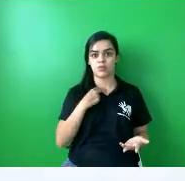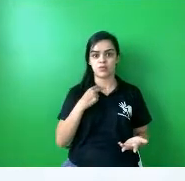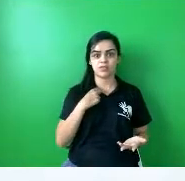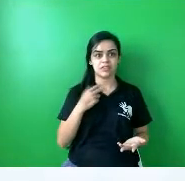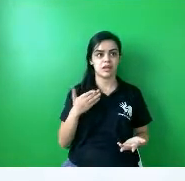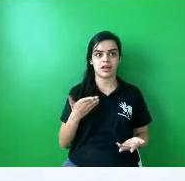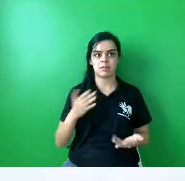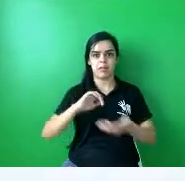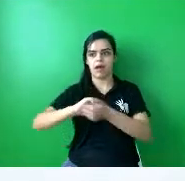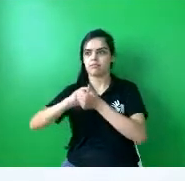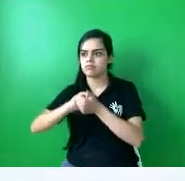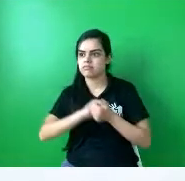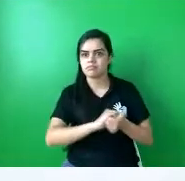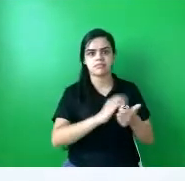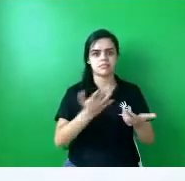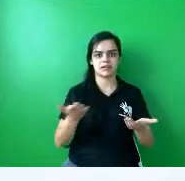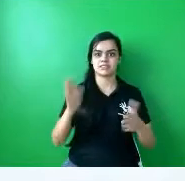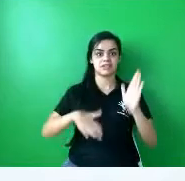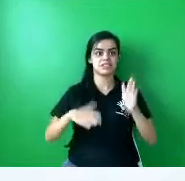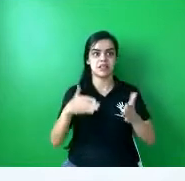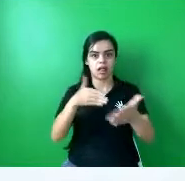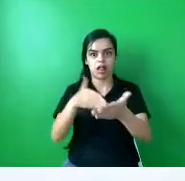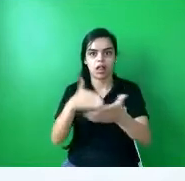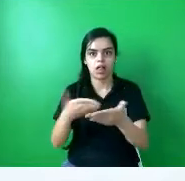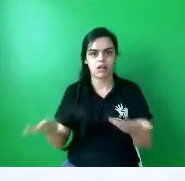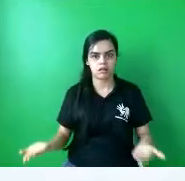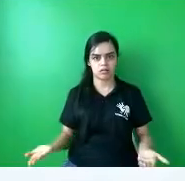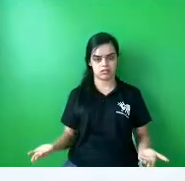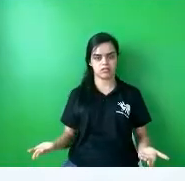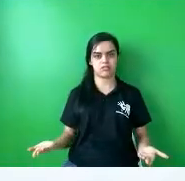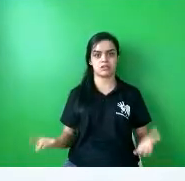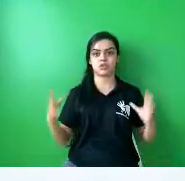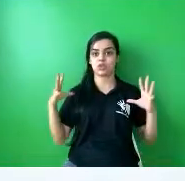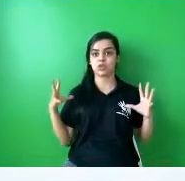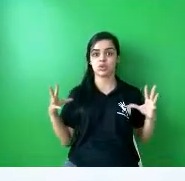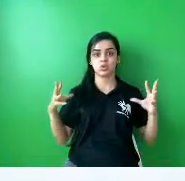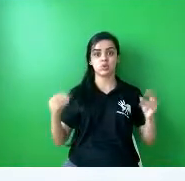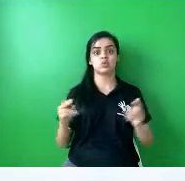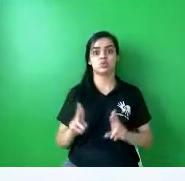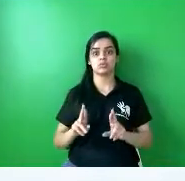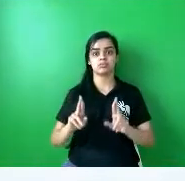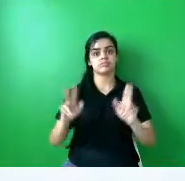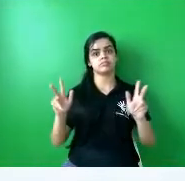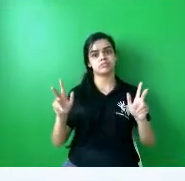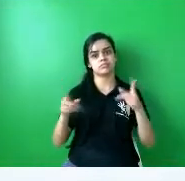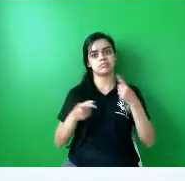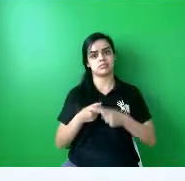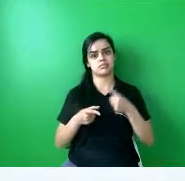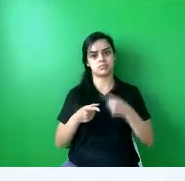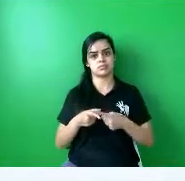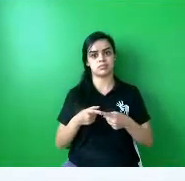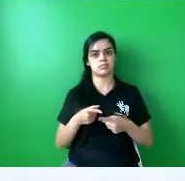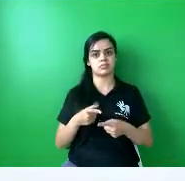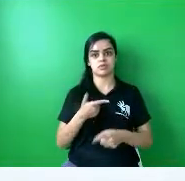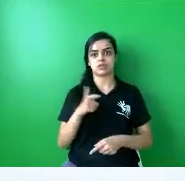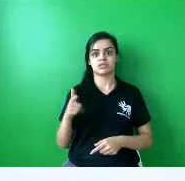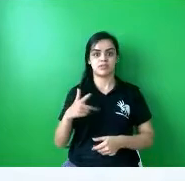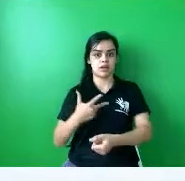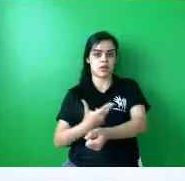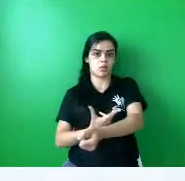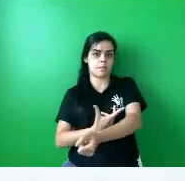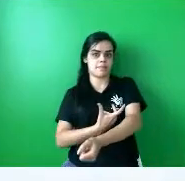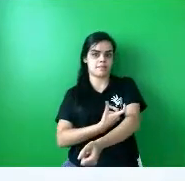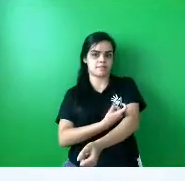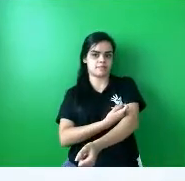na igreja, entrar nos templos. Então, tudo está diferente, porque nós, enquanto não tivermos uma